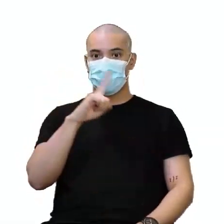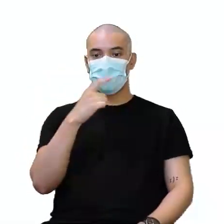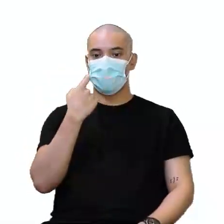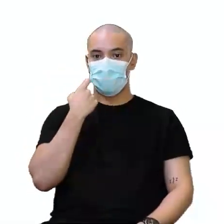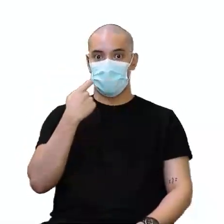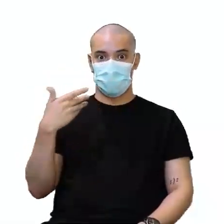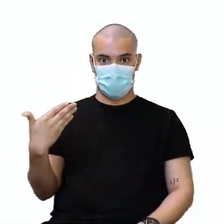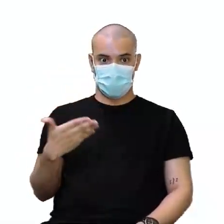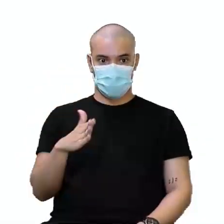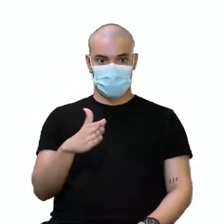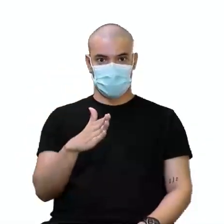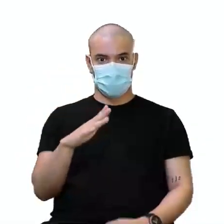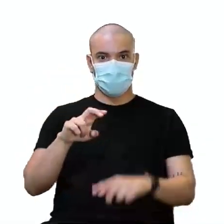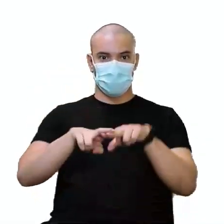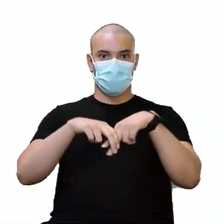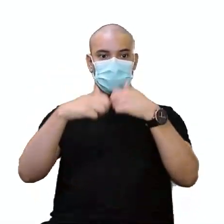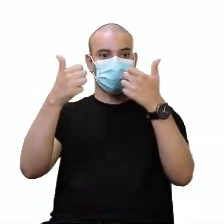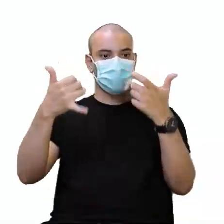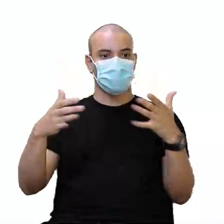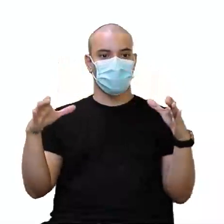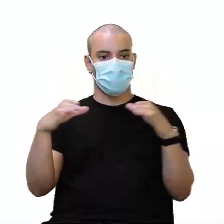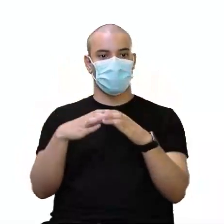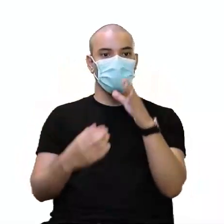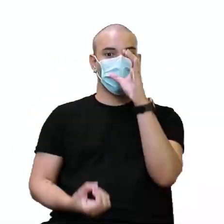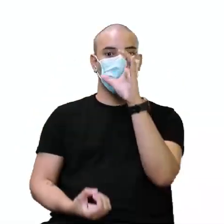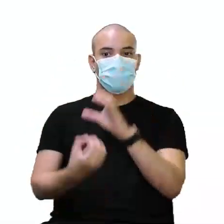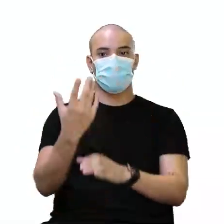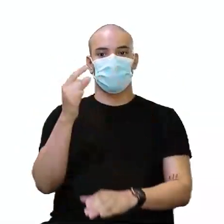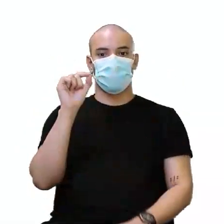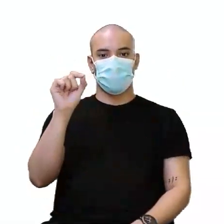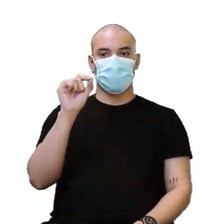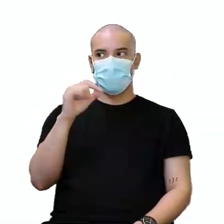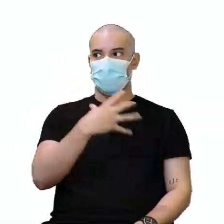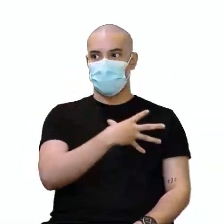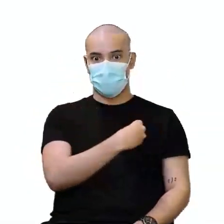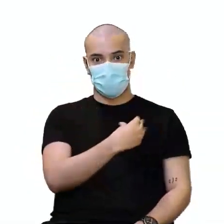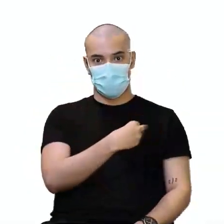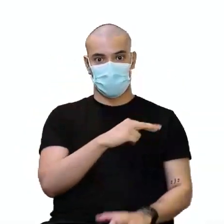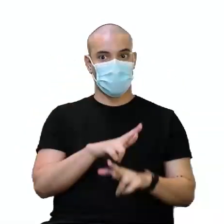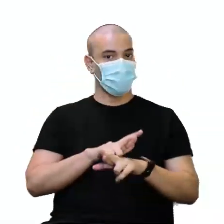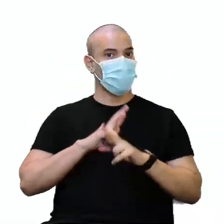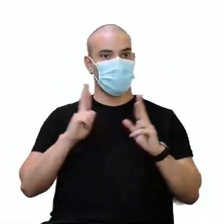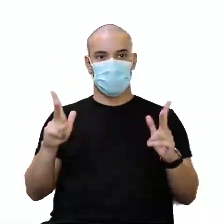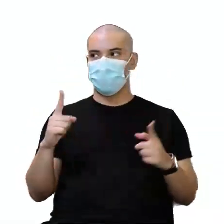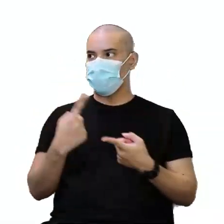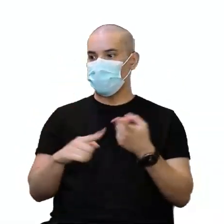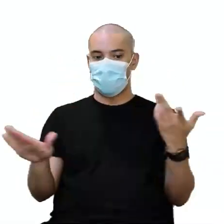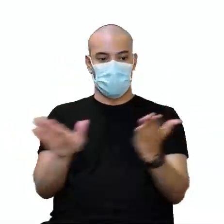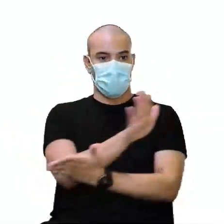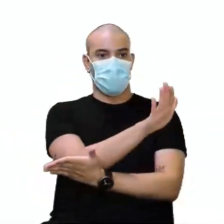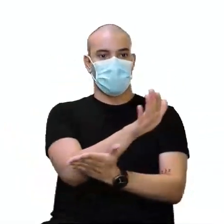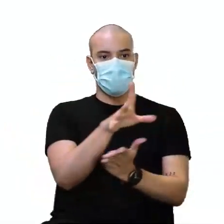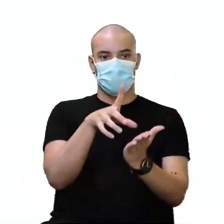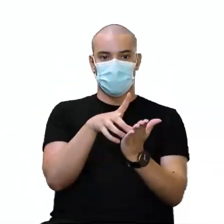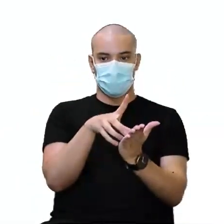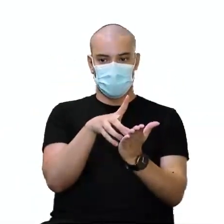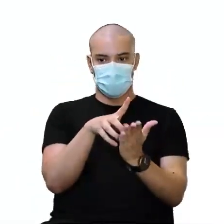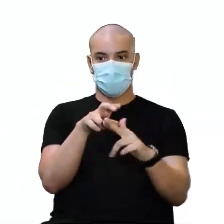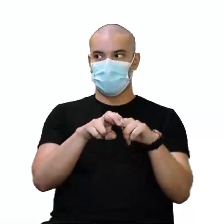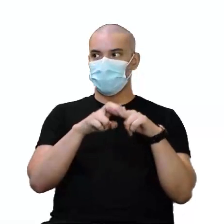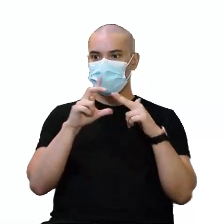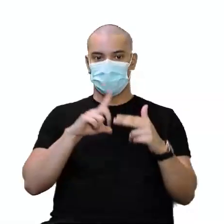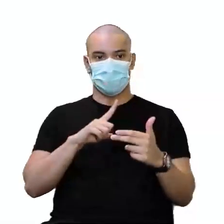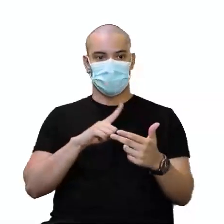gente está falando aqui que o grupo vai dar origem aos mamíferos, após a extinção dos dinossauros. Aí vocês